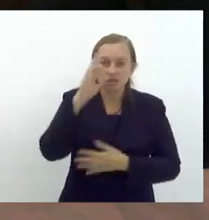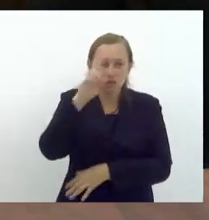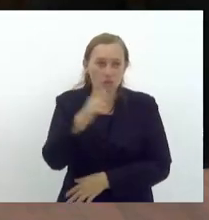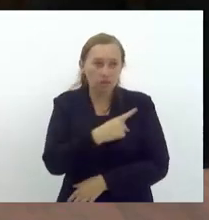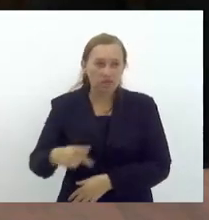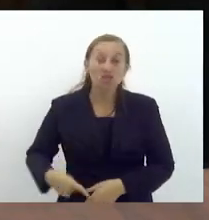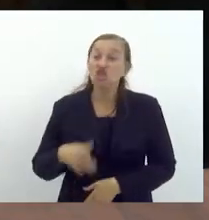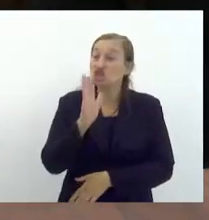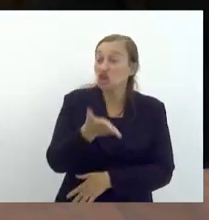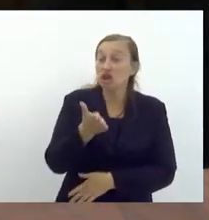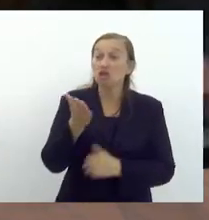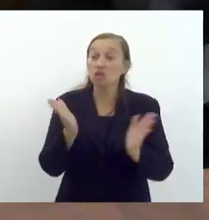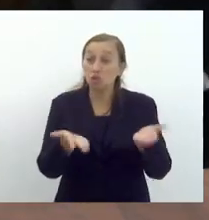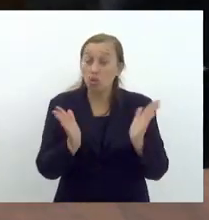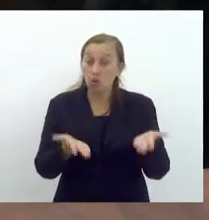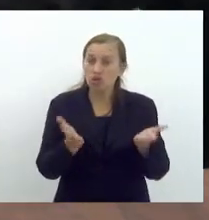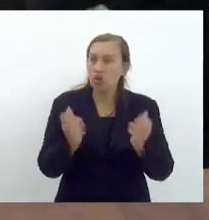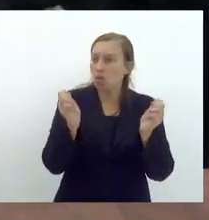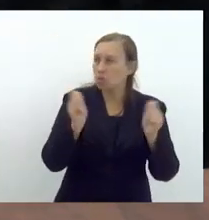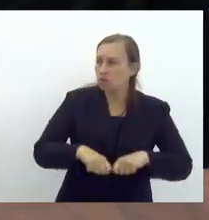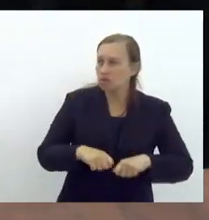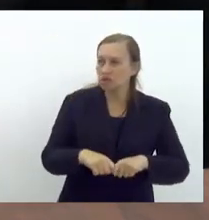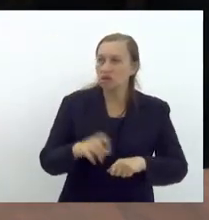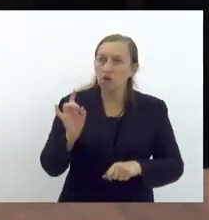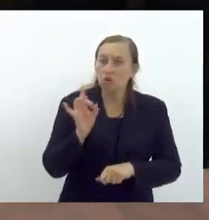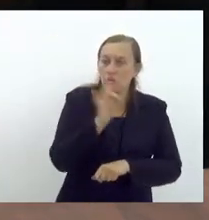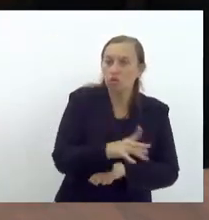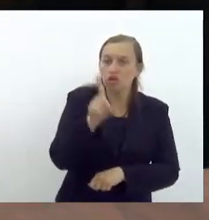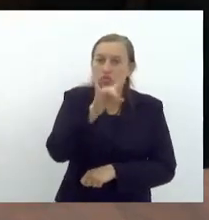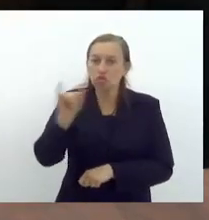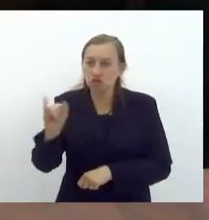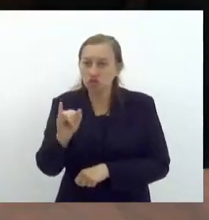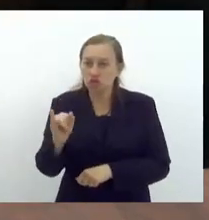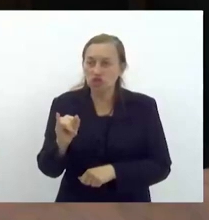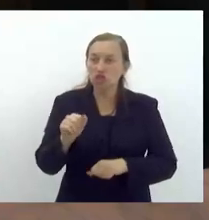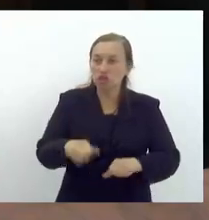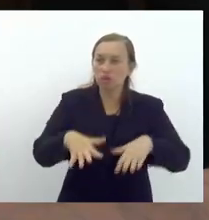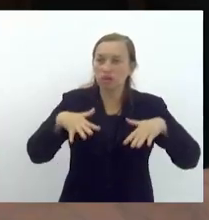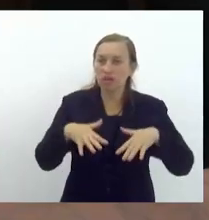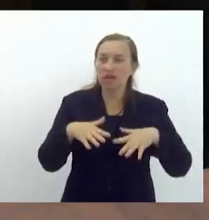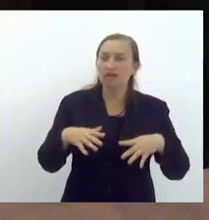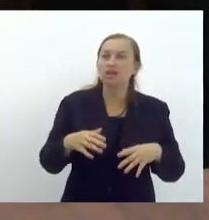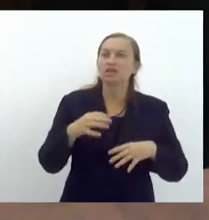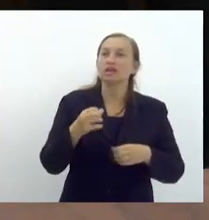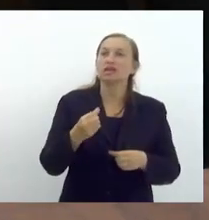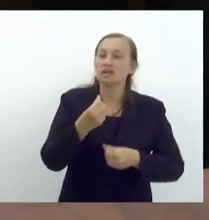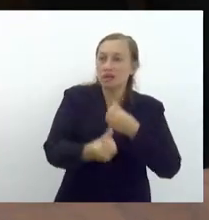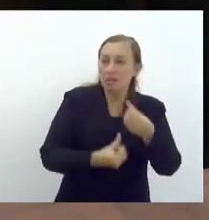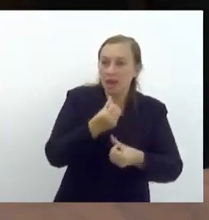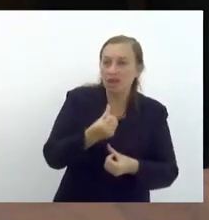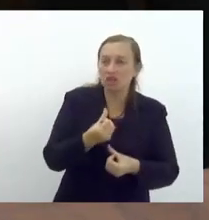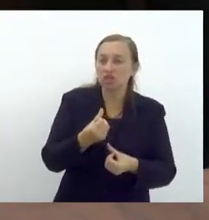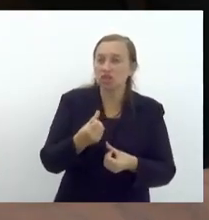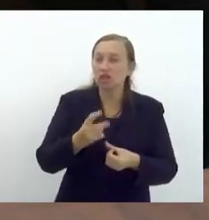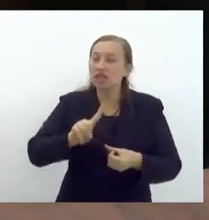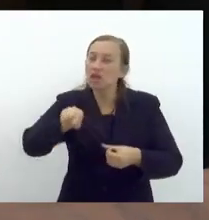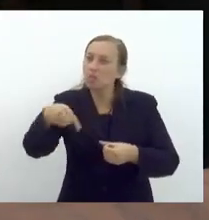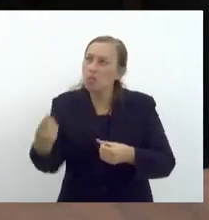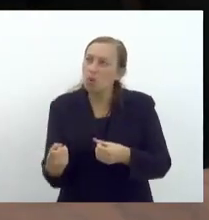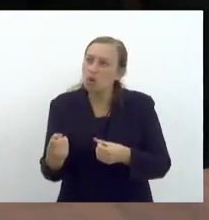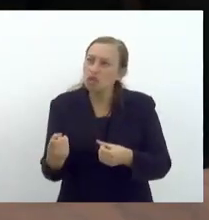presidente já que hoje Possivelmente é o nosso último dia de plenário neste semestre que retoma aí após